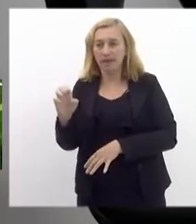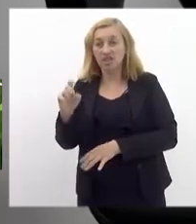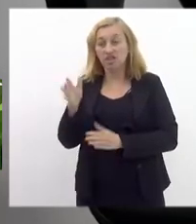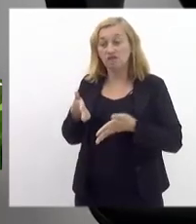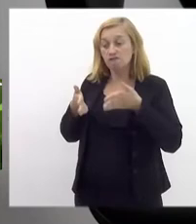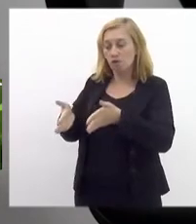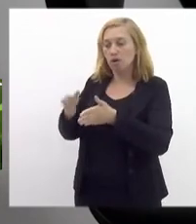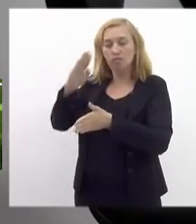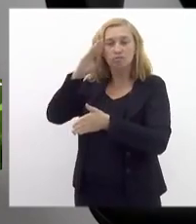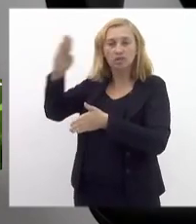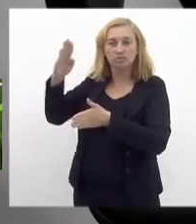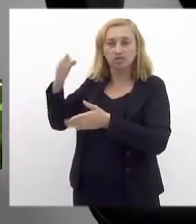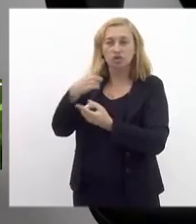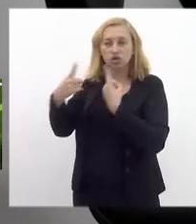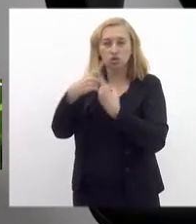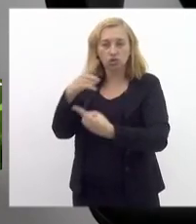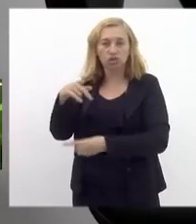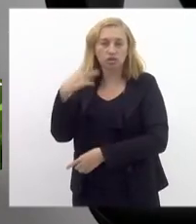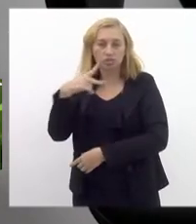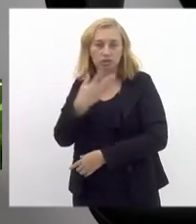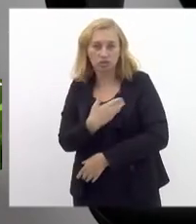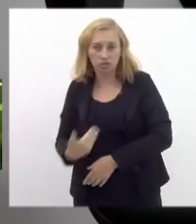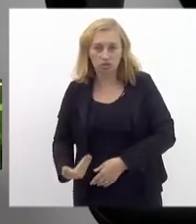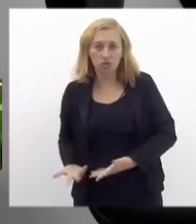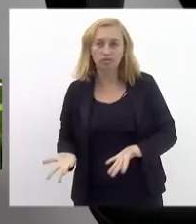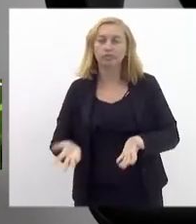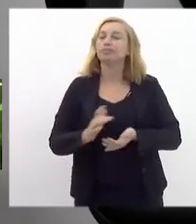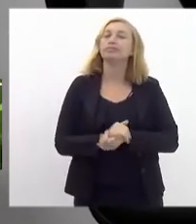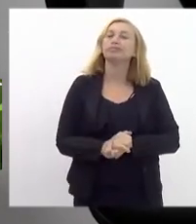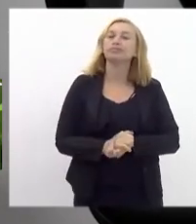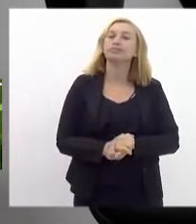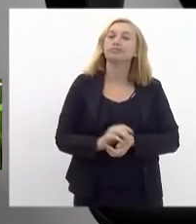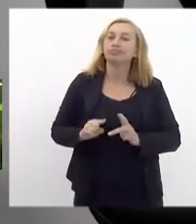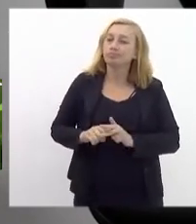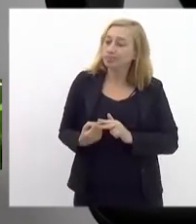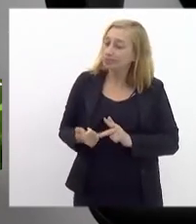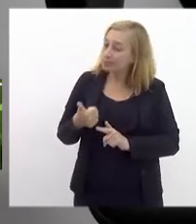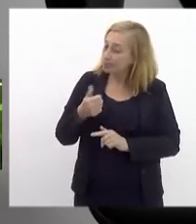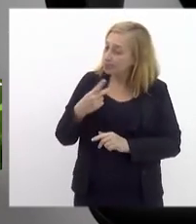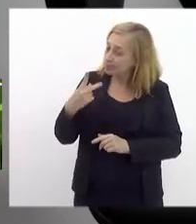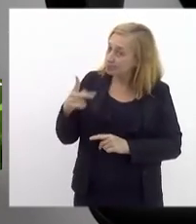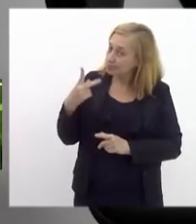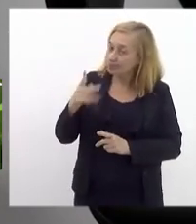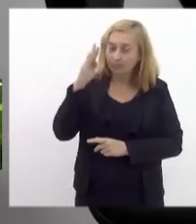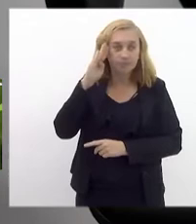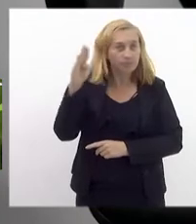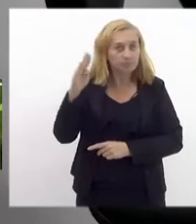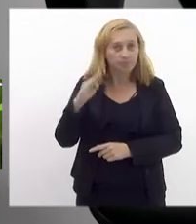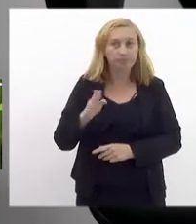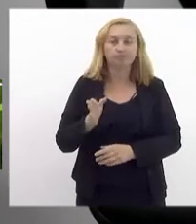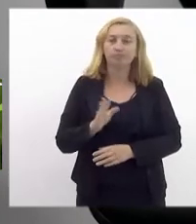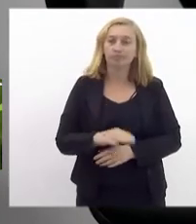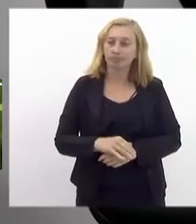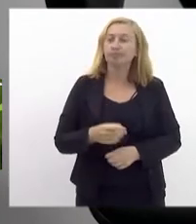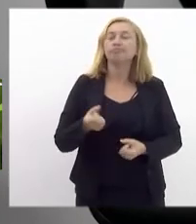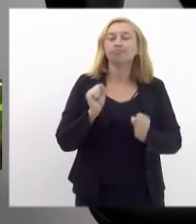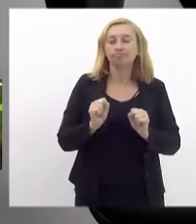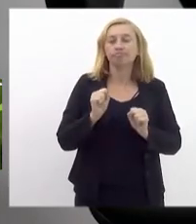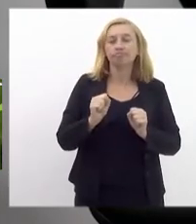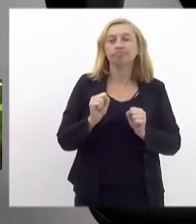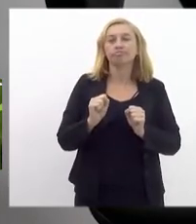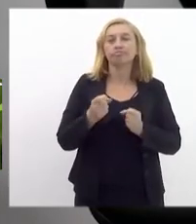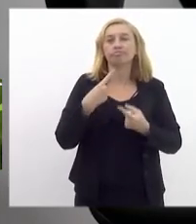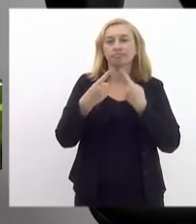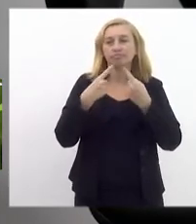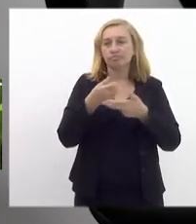central na nossa discussão da política do Estado. Né? Então, a manutenção dela, o aprimoramento dela é essencial. É claro que a gente pode discutir N maneiras de